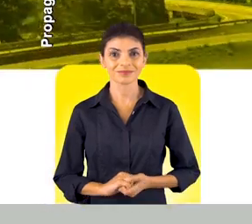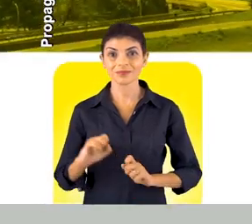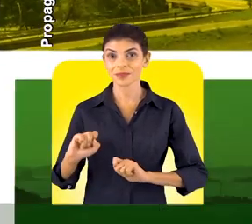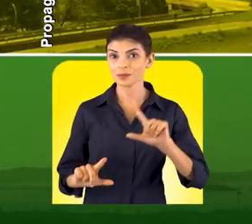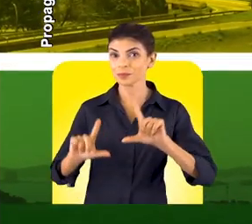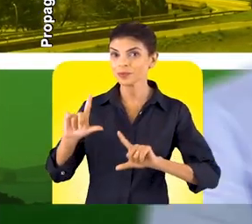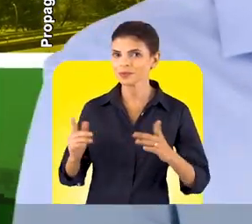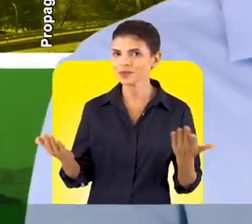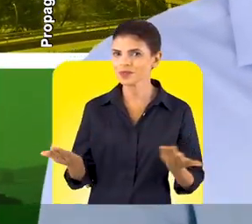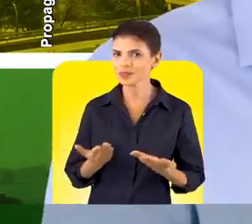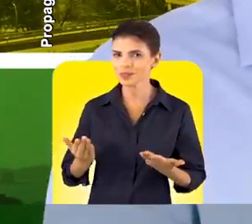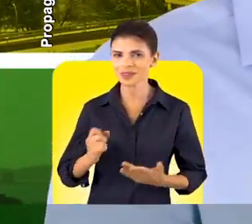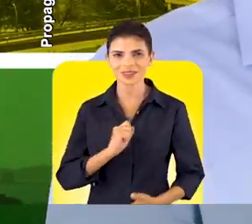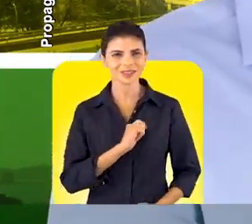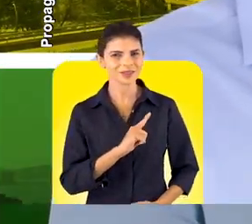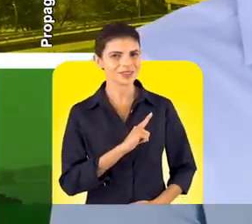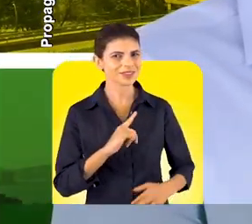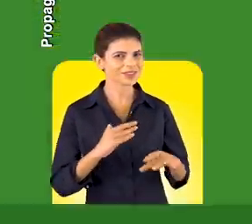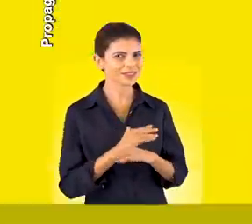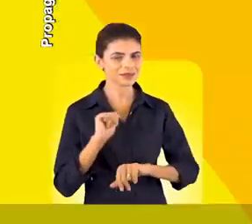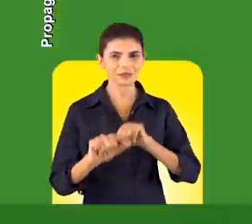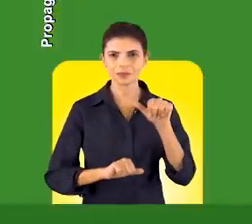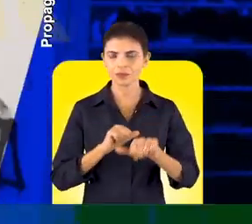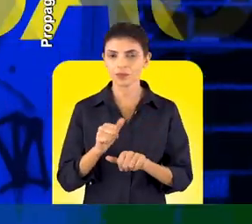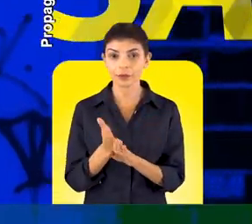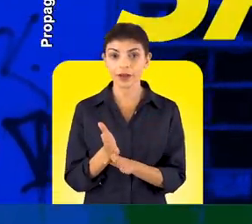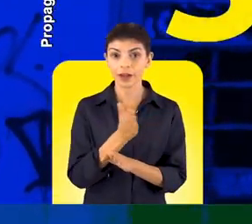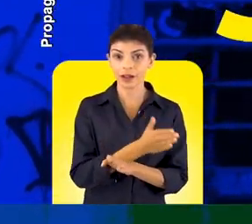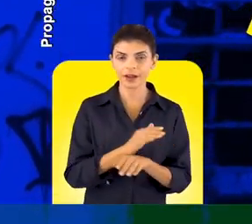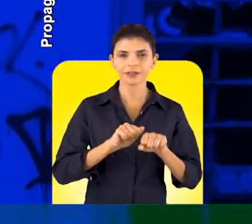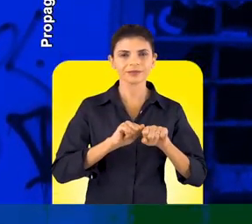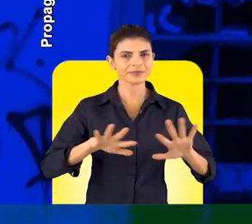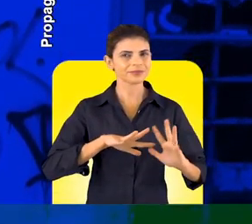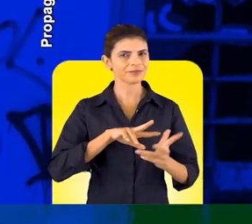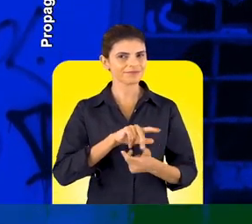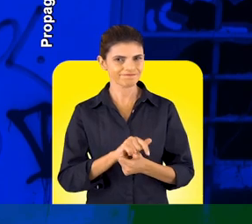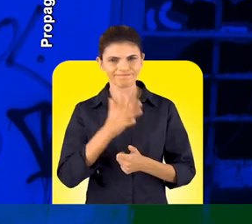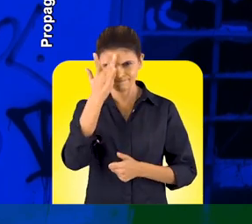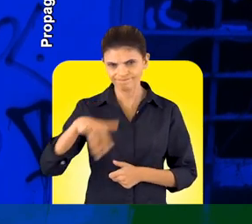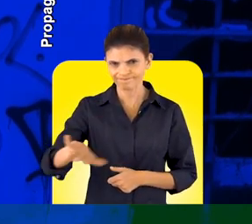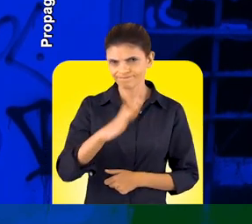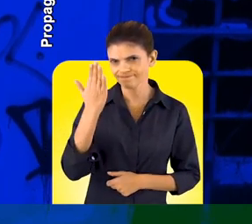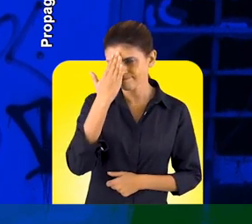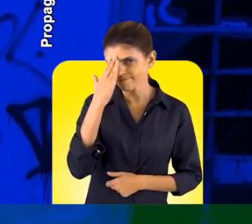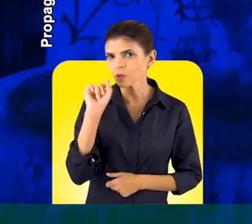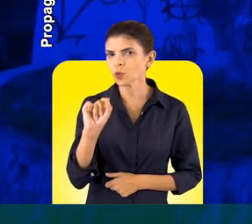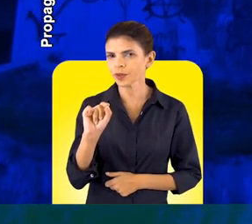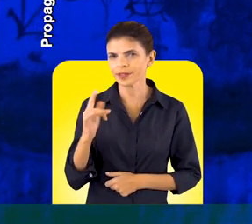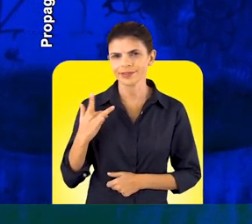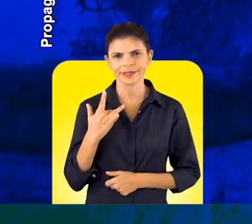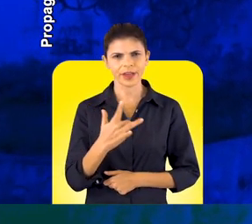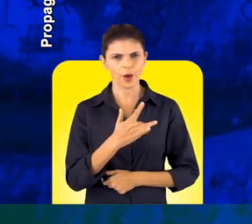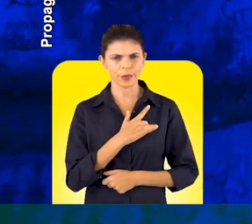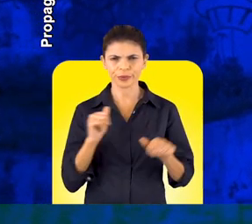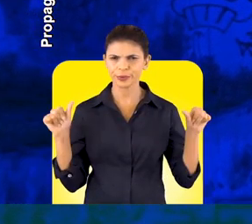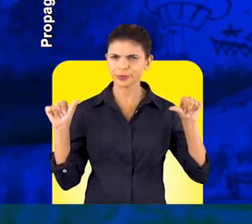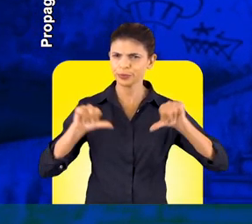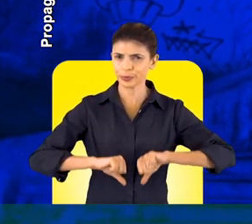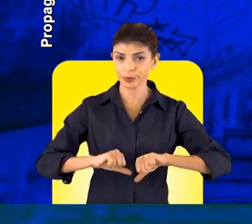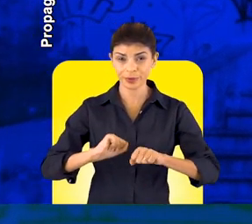Aqui começa o programa que vai mudar São Gonçalo. Antes da pandemia, a saúde de São Gonçalo estava na UTI. Com